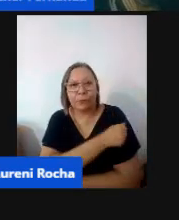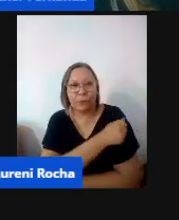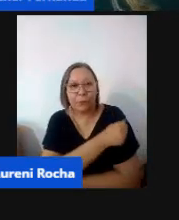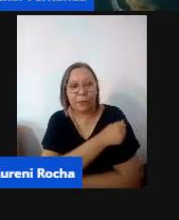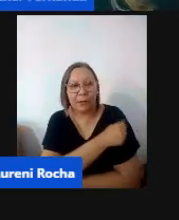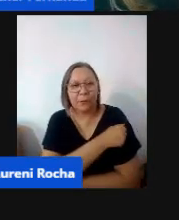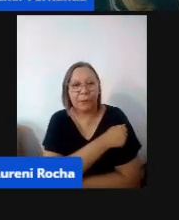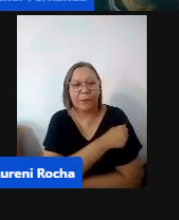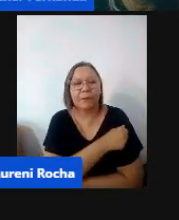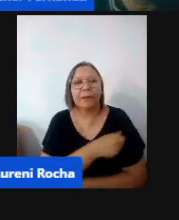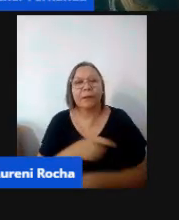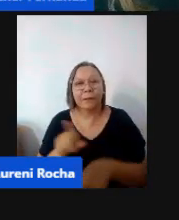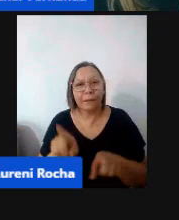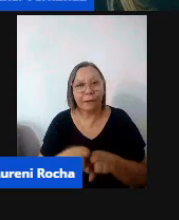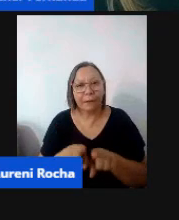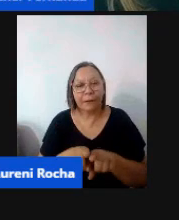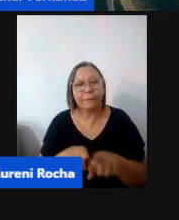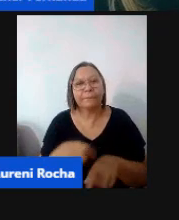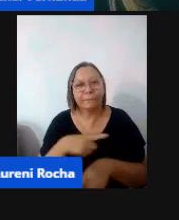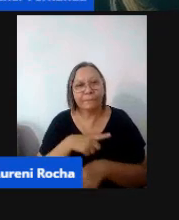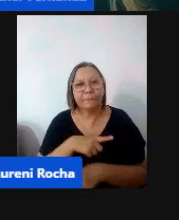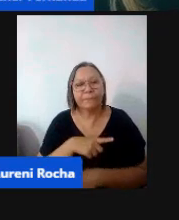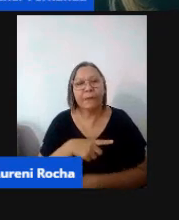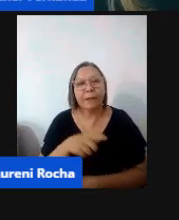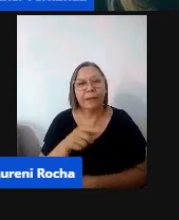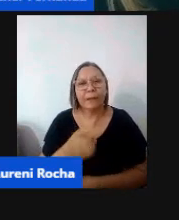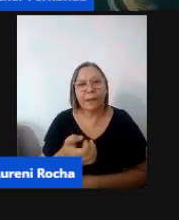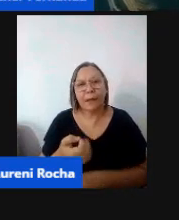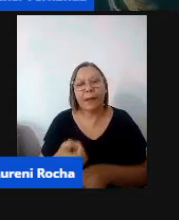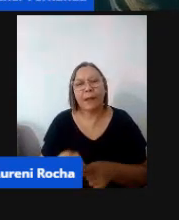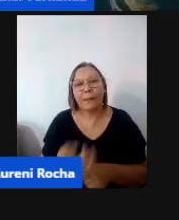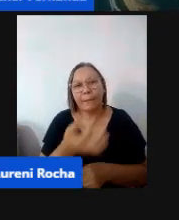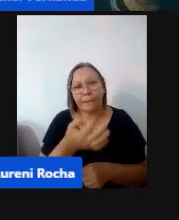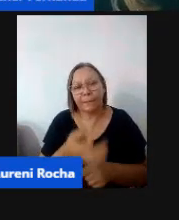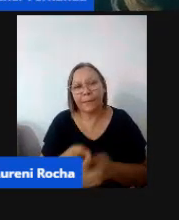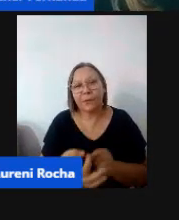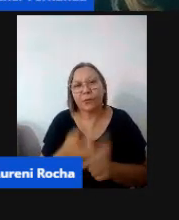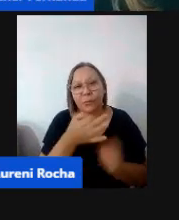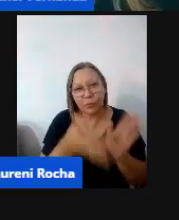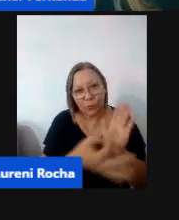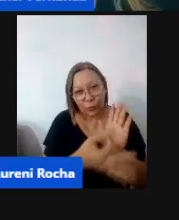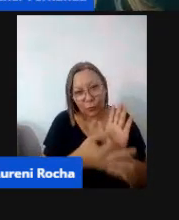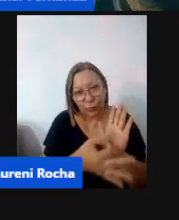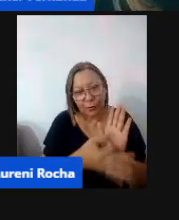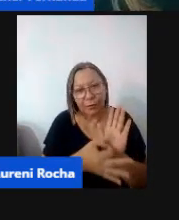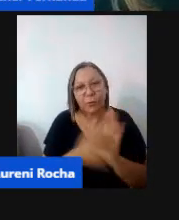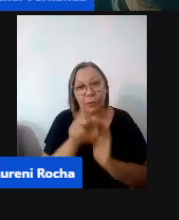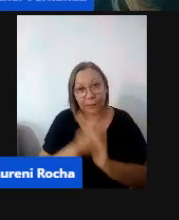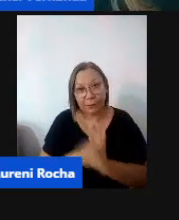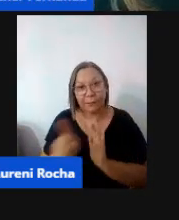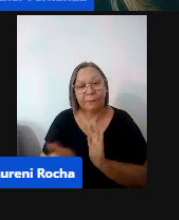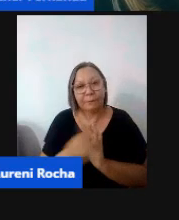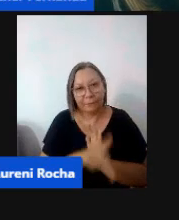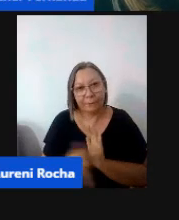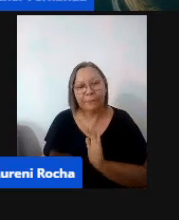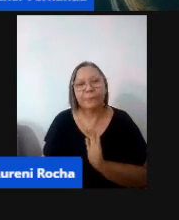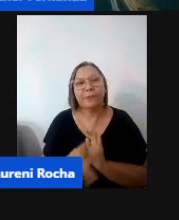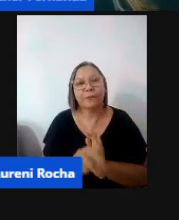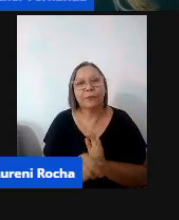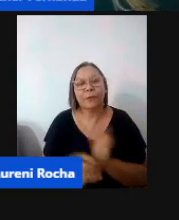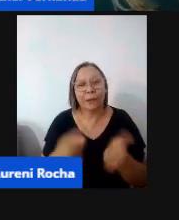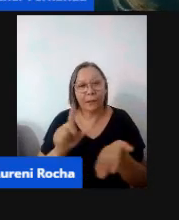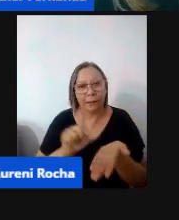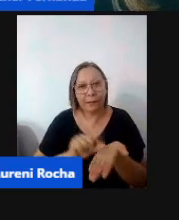Teacher's Tips, que são dicas da teacher, dicas da professora, onde eu trago esse artigo nessa